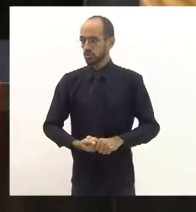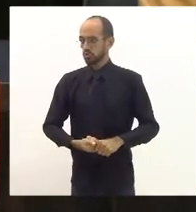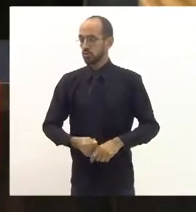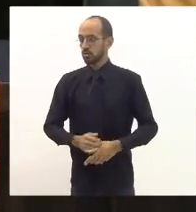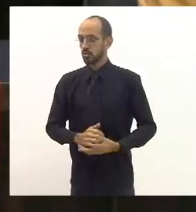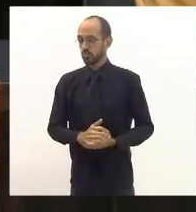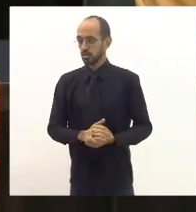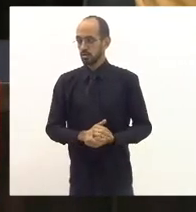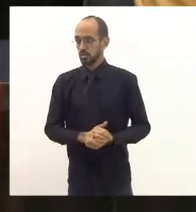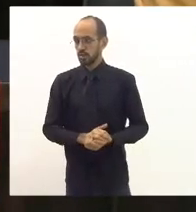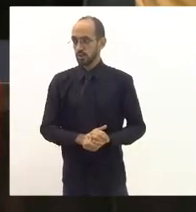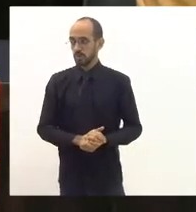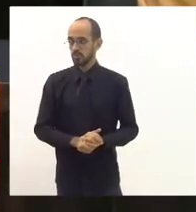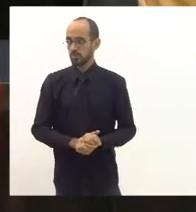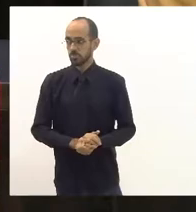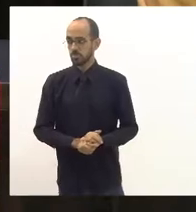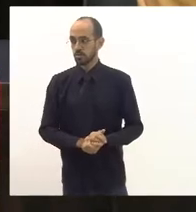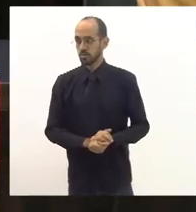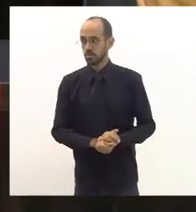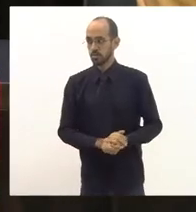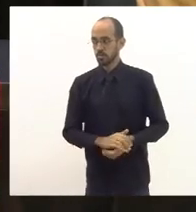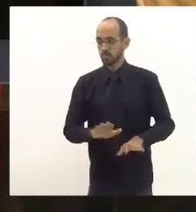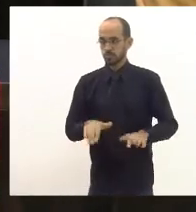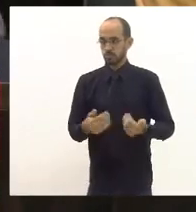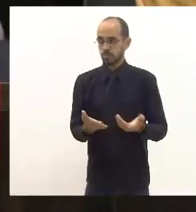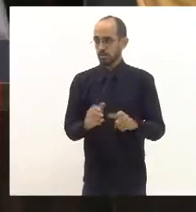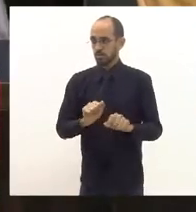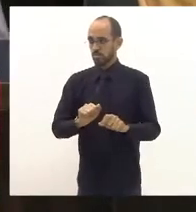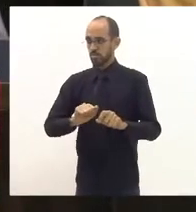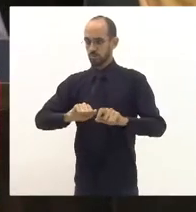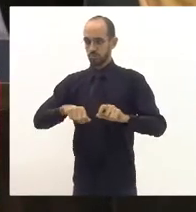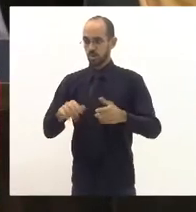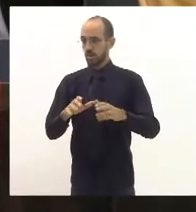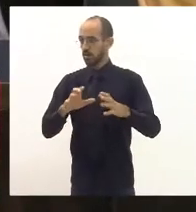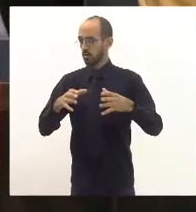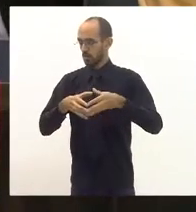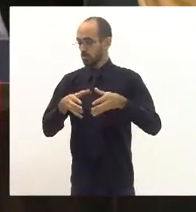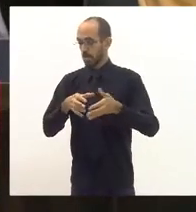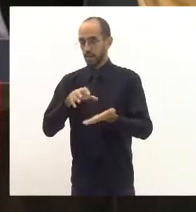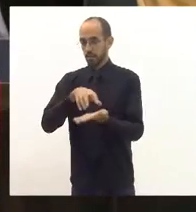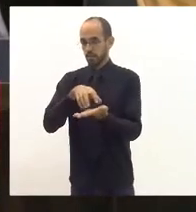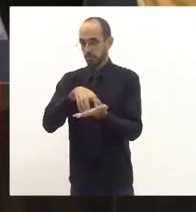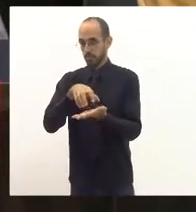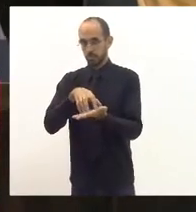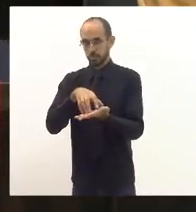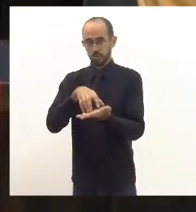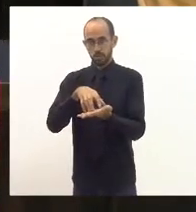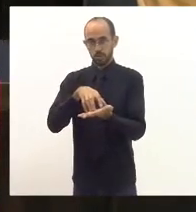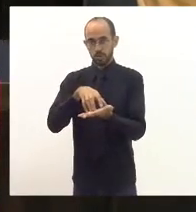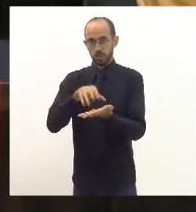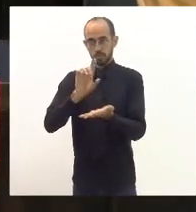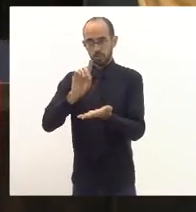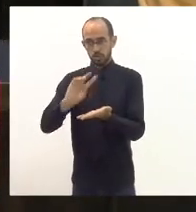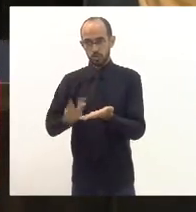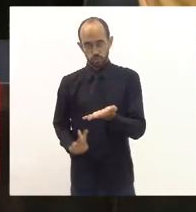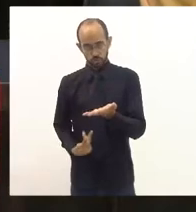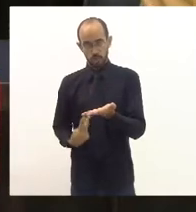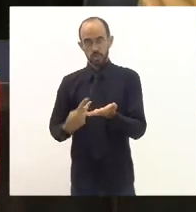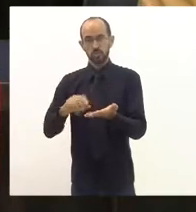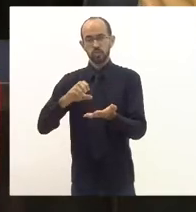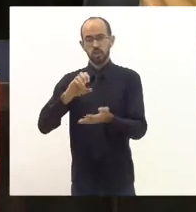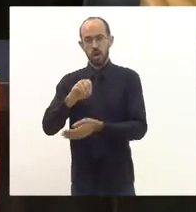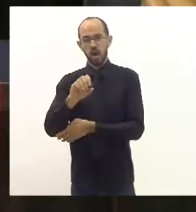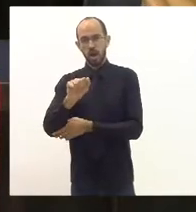entrar, fizemos tal rebuliço com a Comissão de Direitos Humanos, com a OAB, que acabaram tendo que